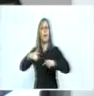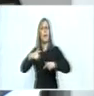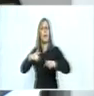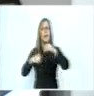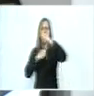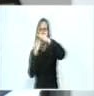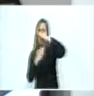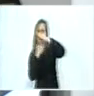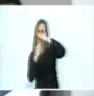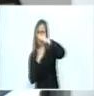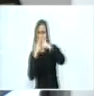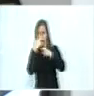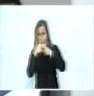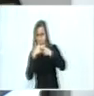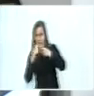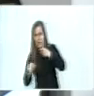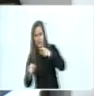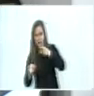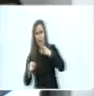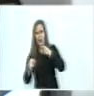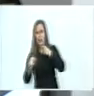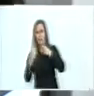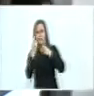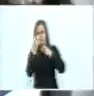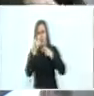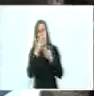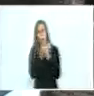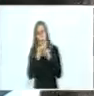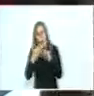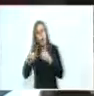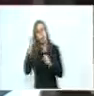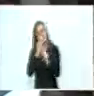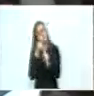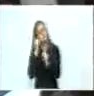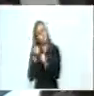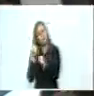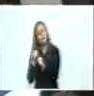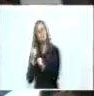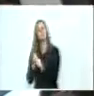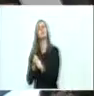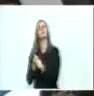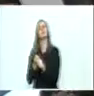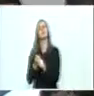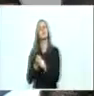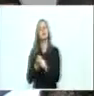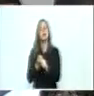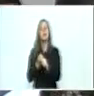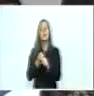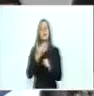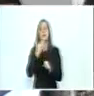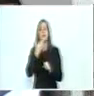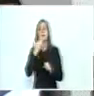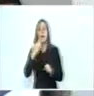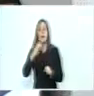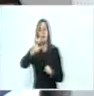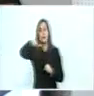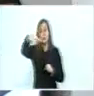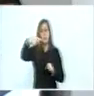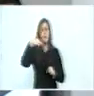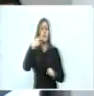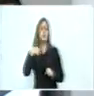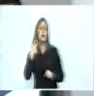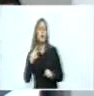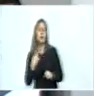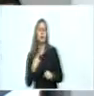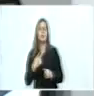do processo licitatório iniciem as obras. Solicito dar ciência aos demais vereadores,